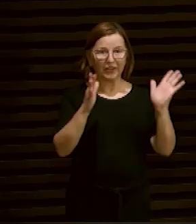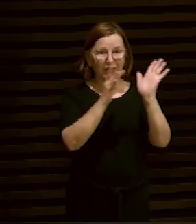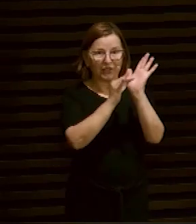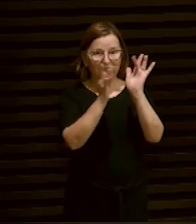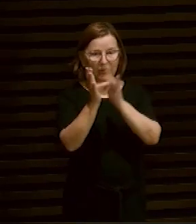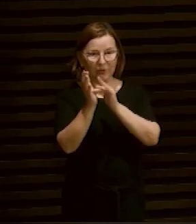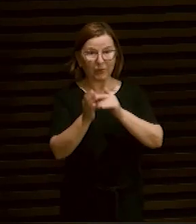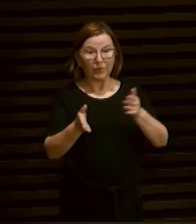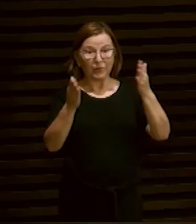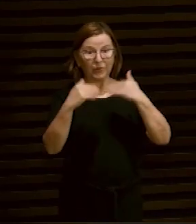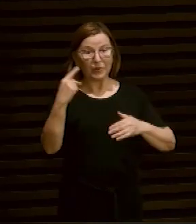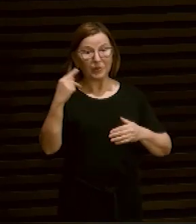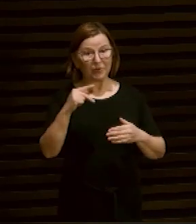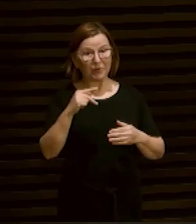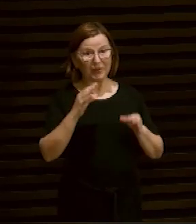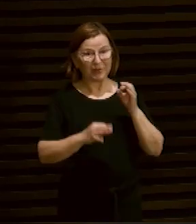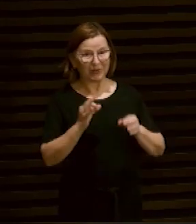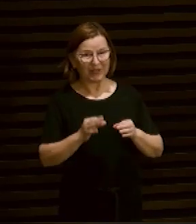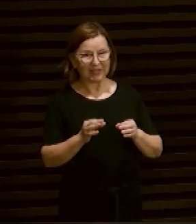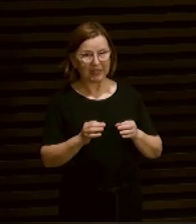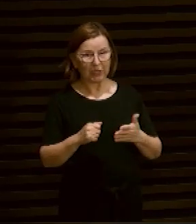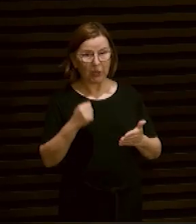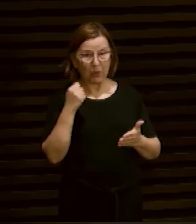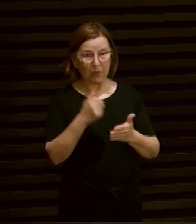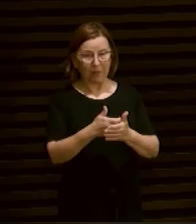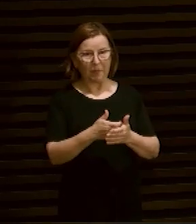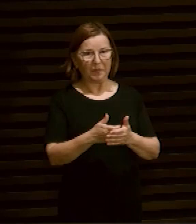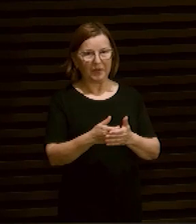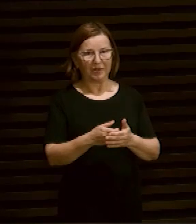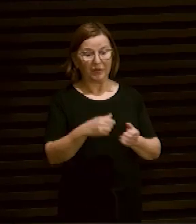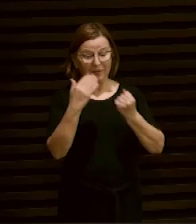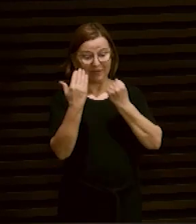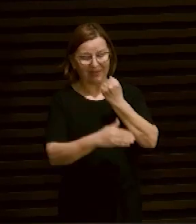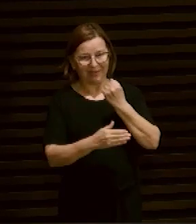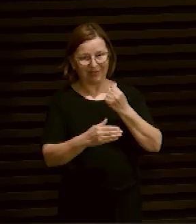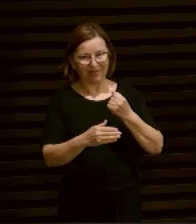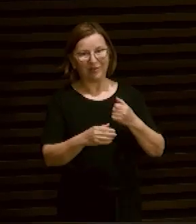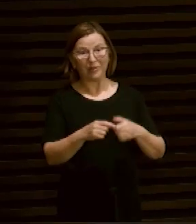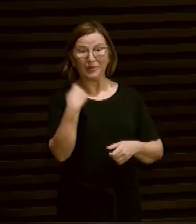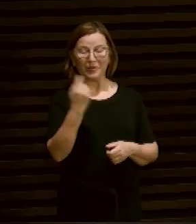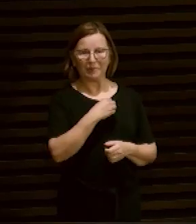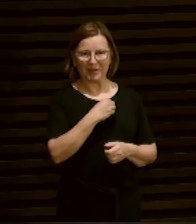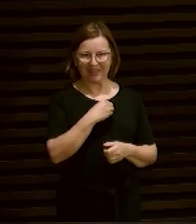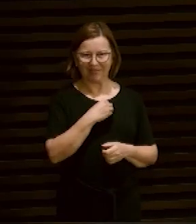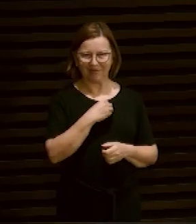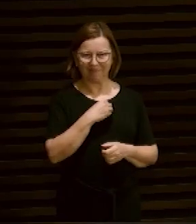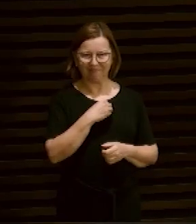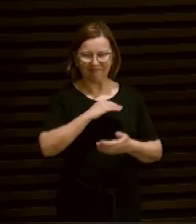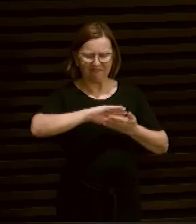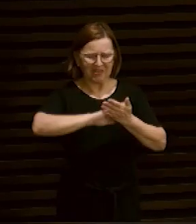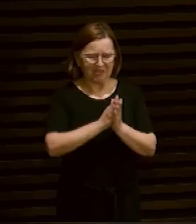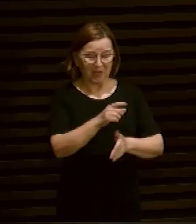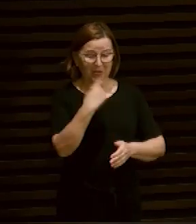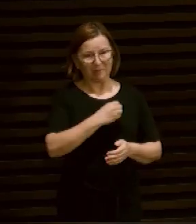justiça, pagando o nosso pecado. E nós passamos o pecado para ele, ele anulou o pecado e passou para